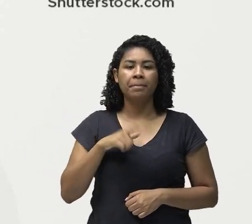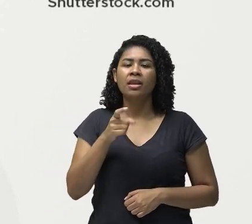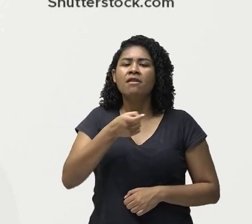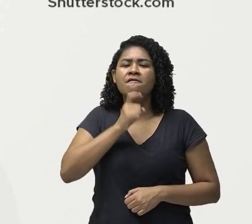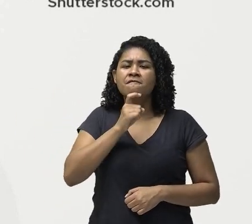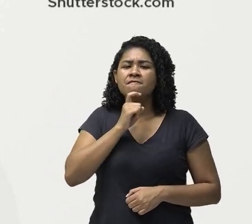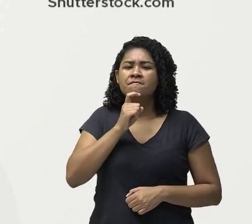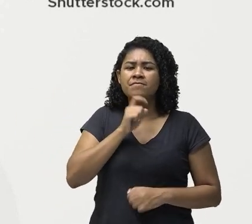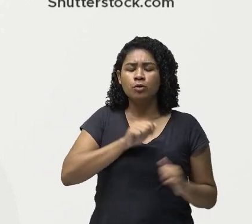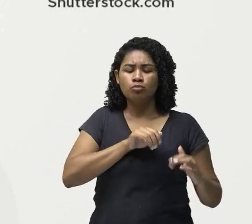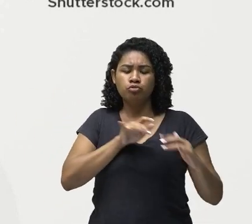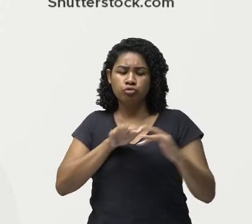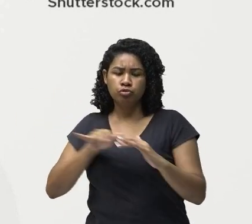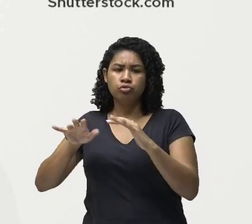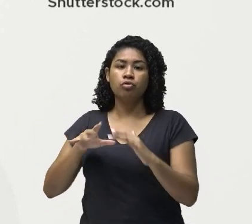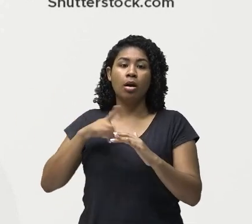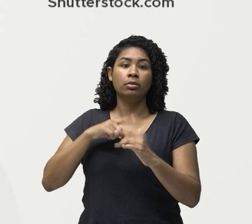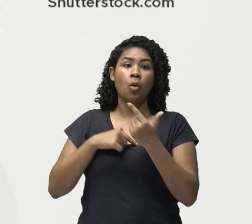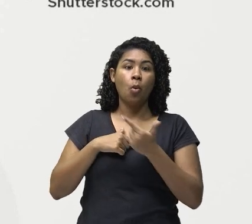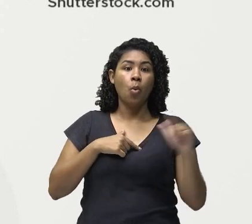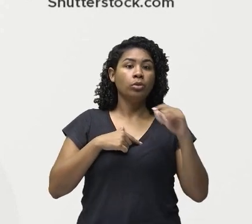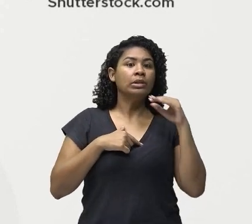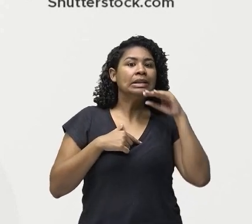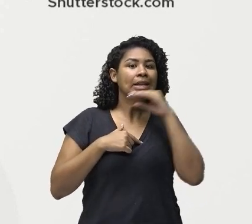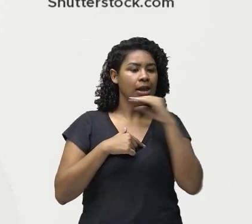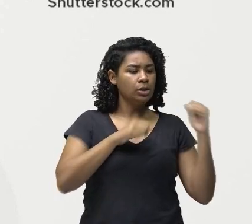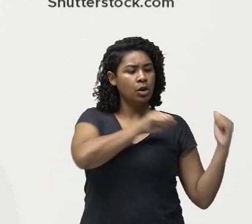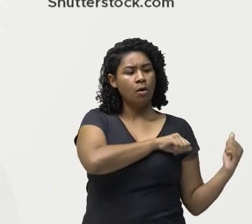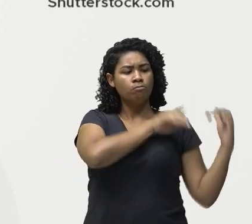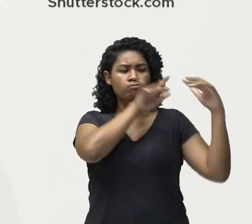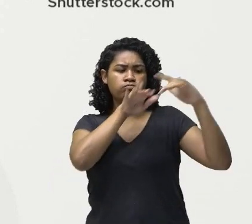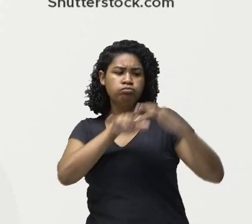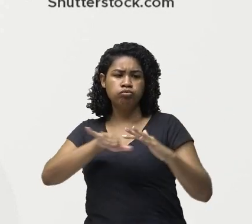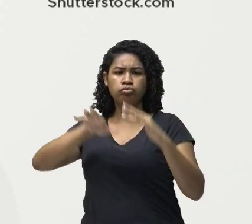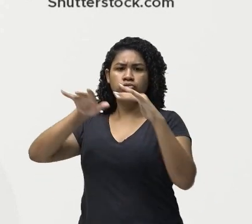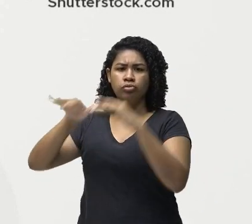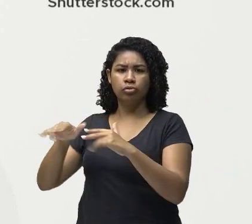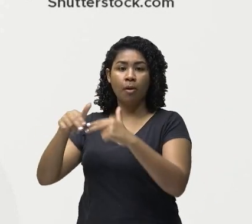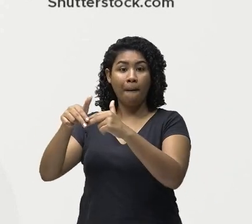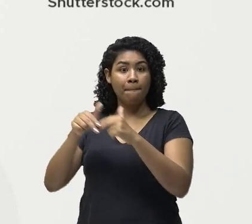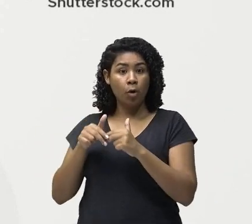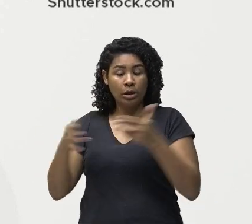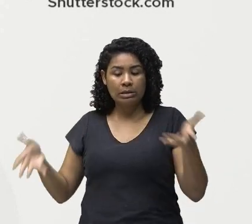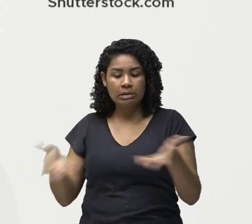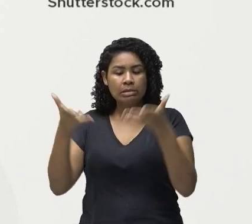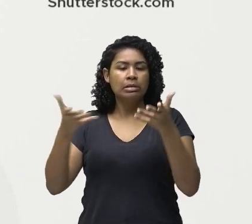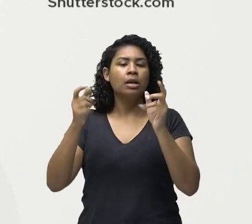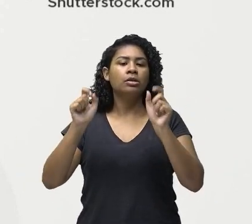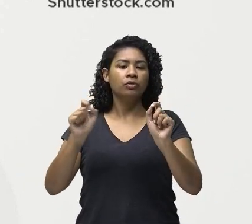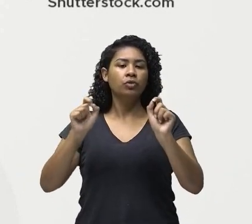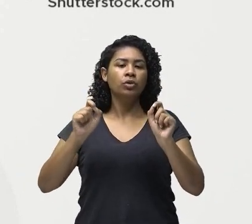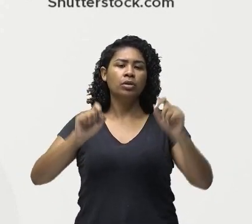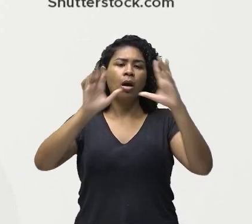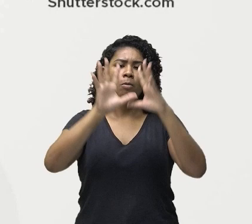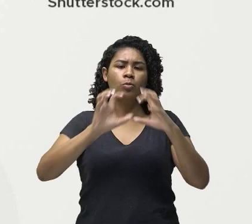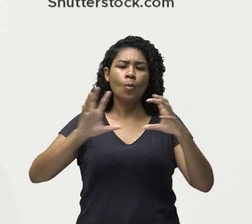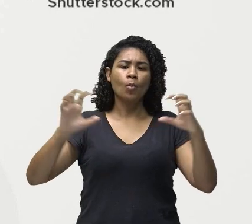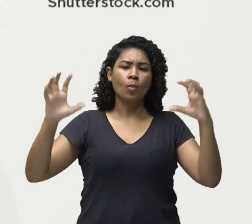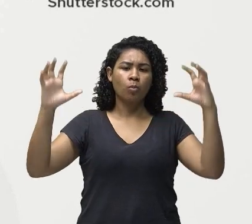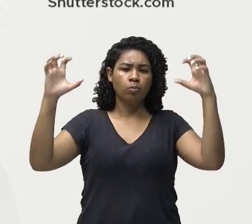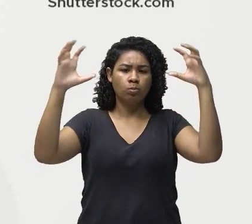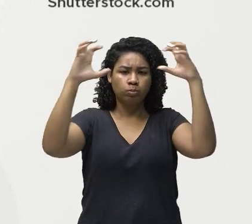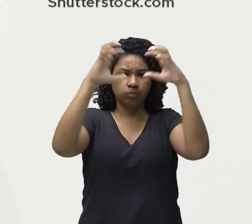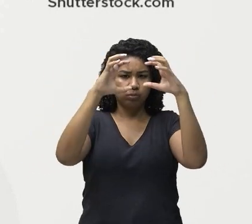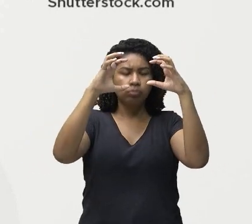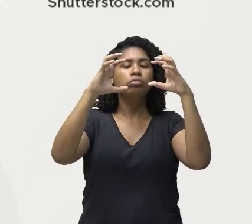Ocorre frequentemente a formação de nuvens e chuva. Vamos analisar essa imagem?